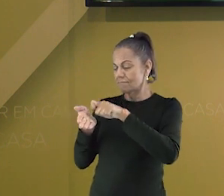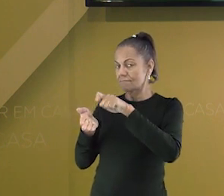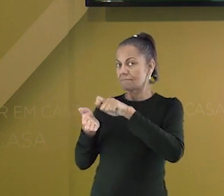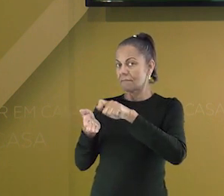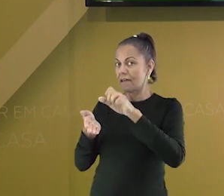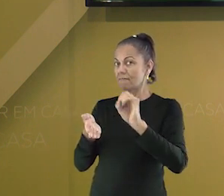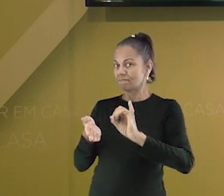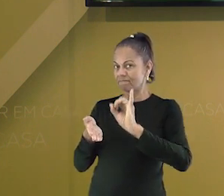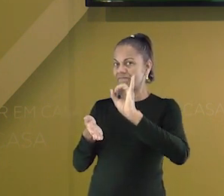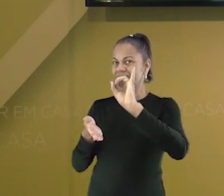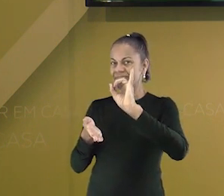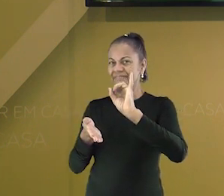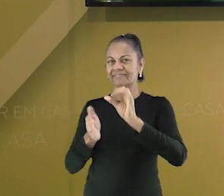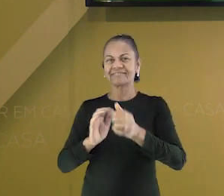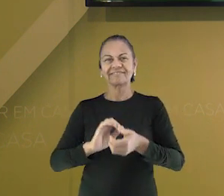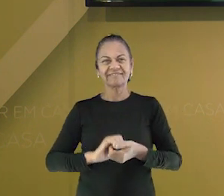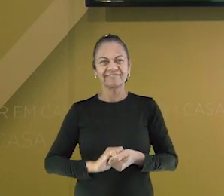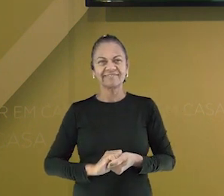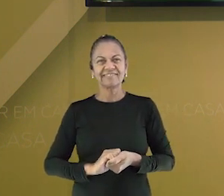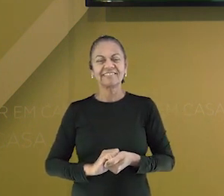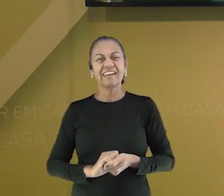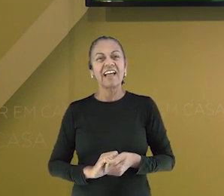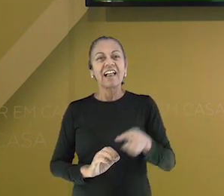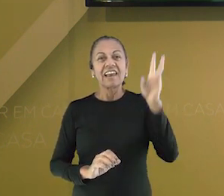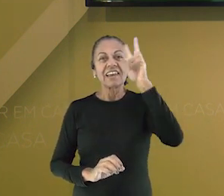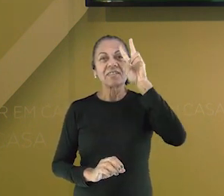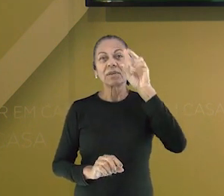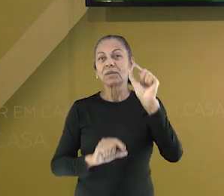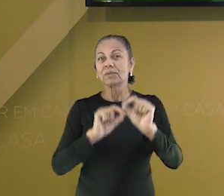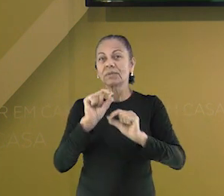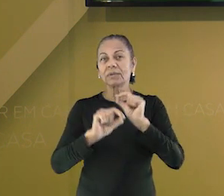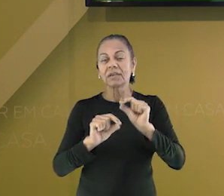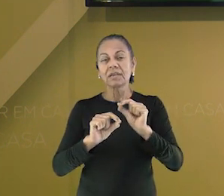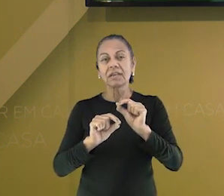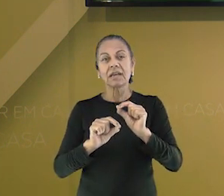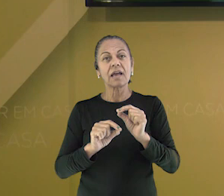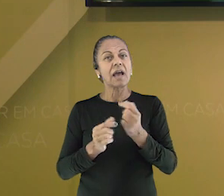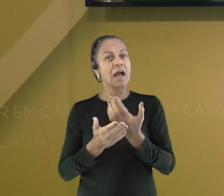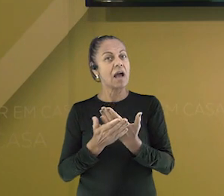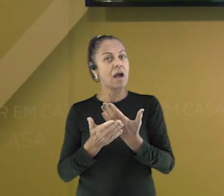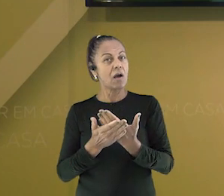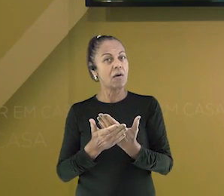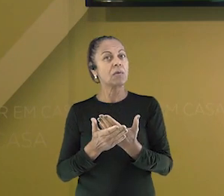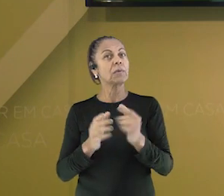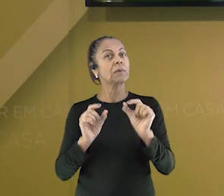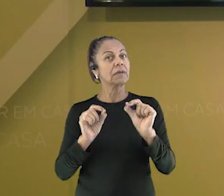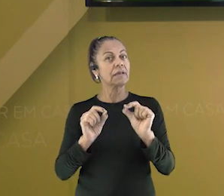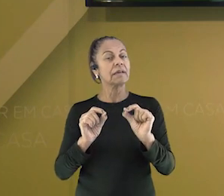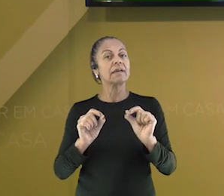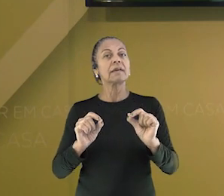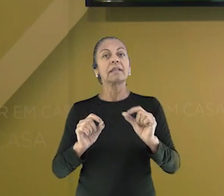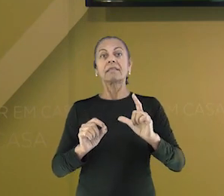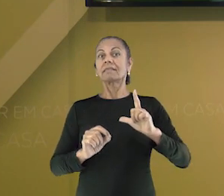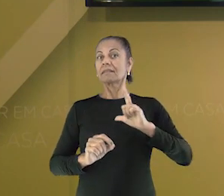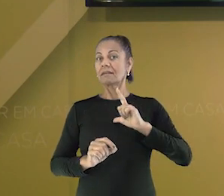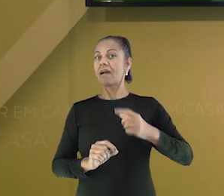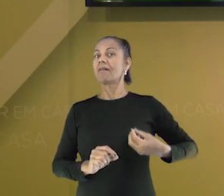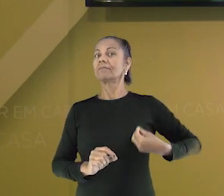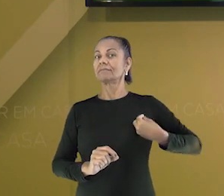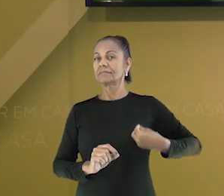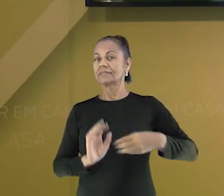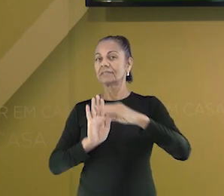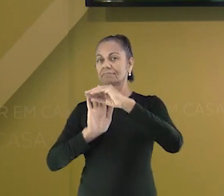que a sua presença nessa aula pode ser confirmada aqui pelo QR Code que está na tela. Aponte a câmera do celular para